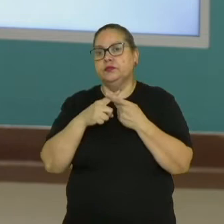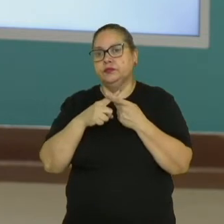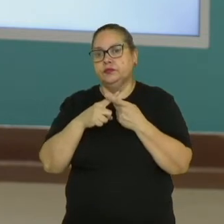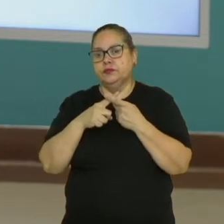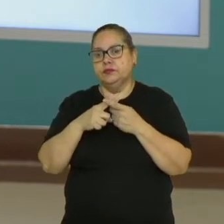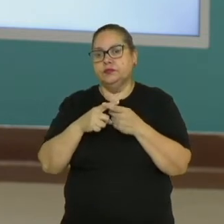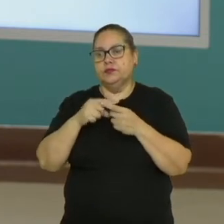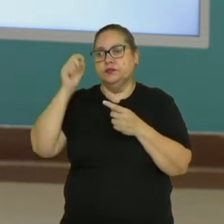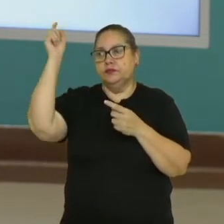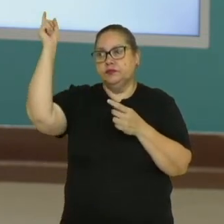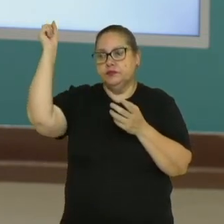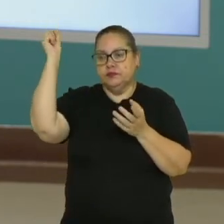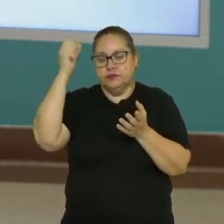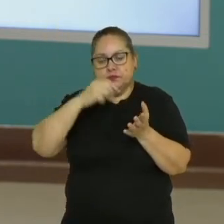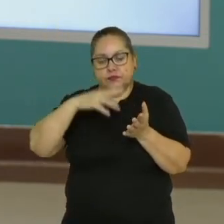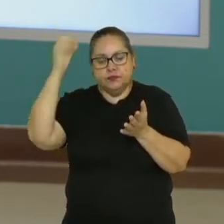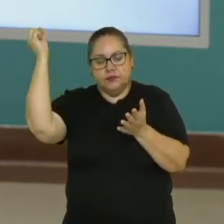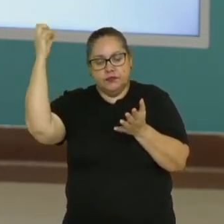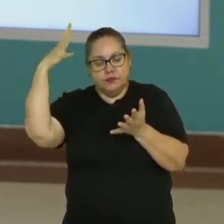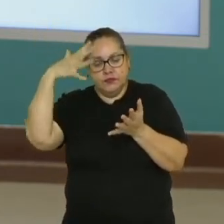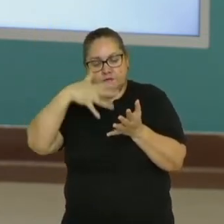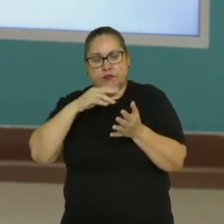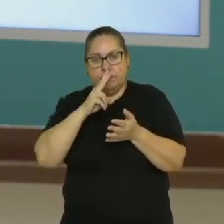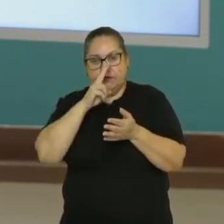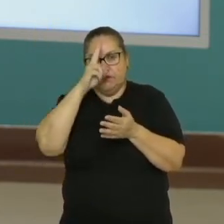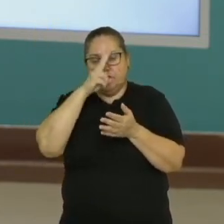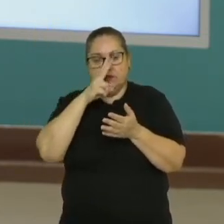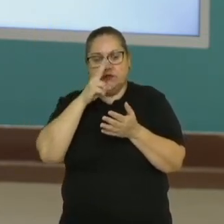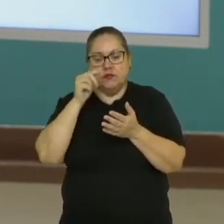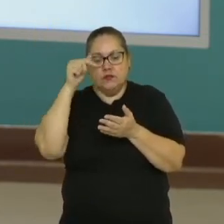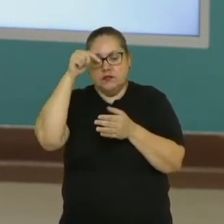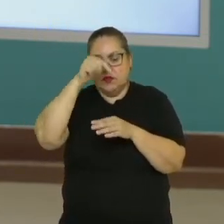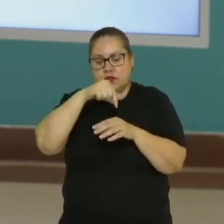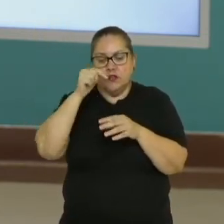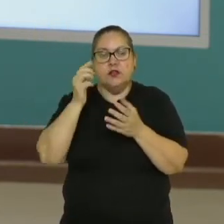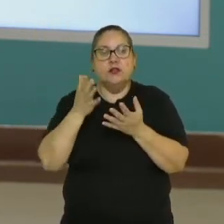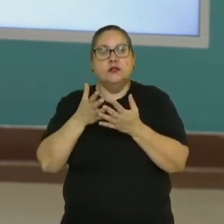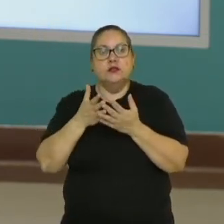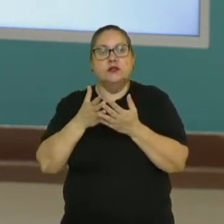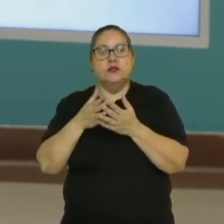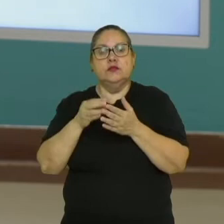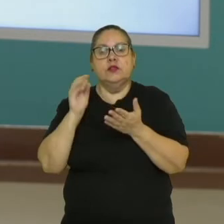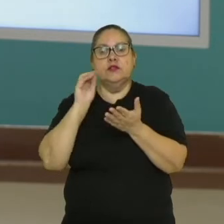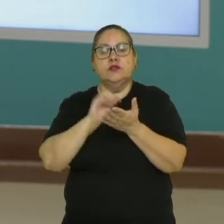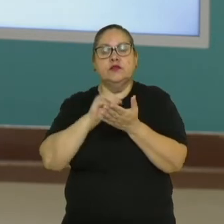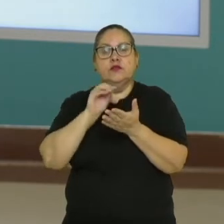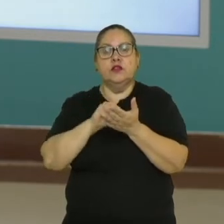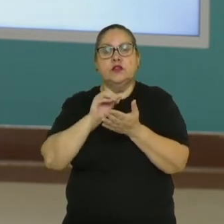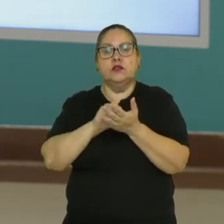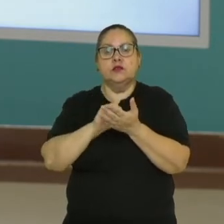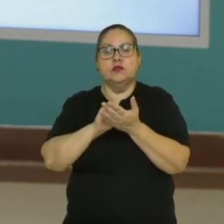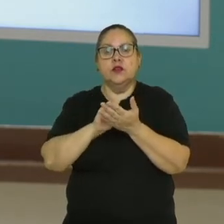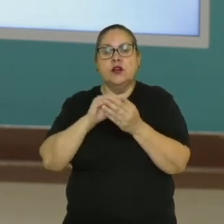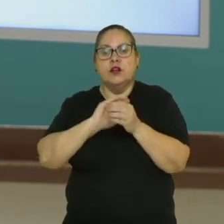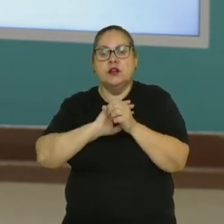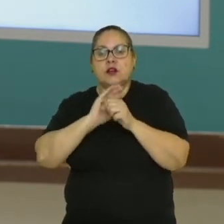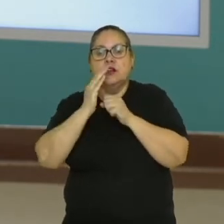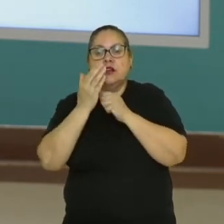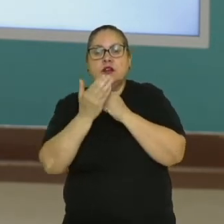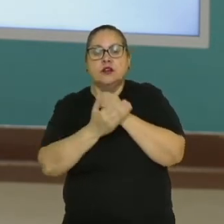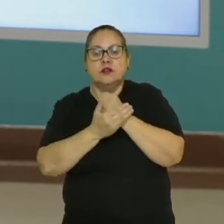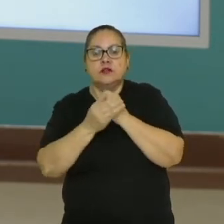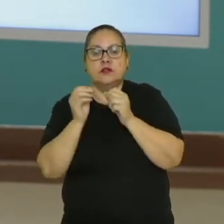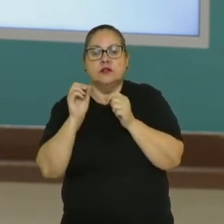esses raios ultravioleta acabavam chegando na superfície do nosso planeta? Pela ausência de uma camada, que